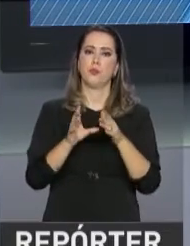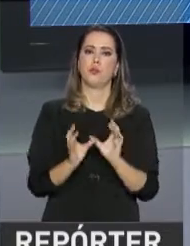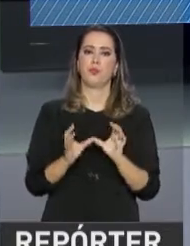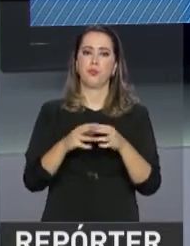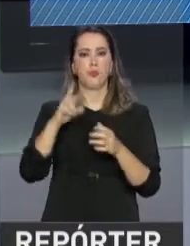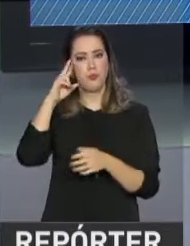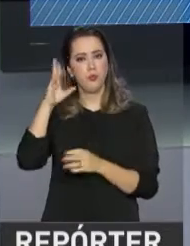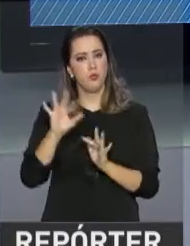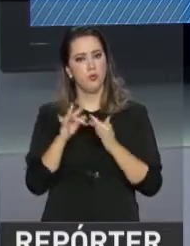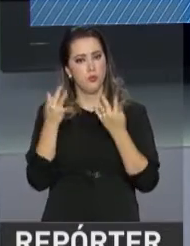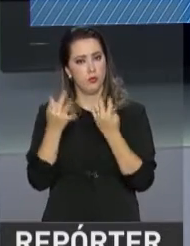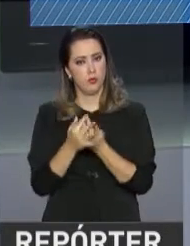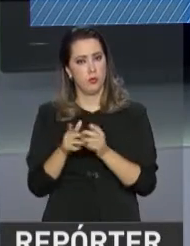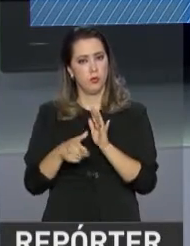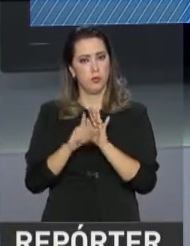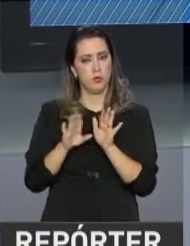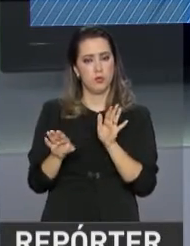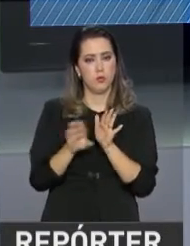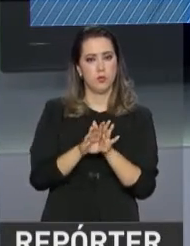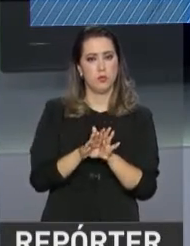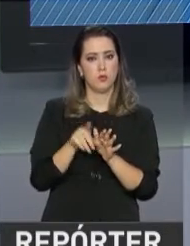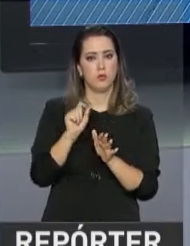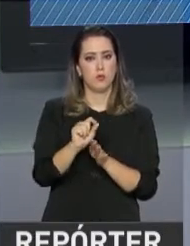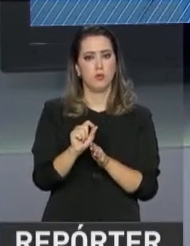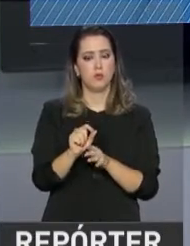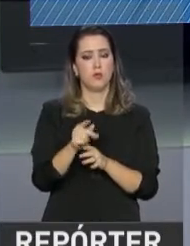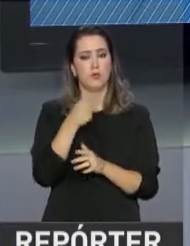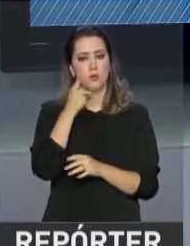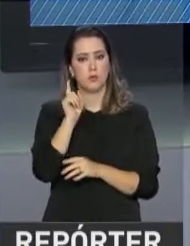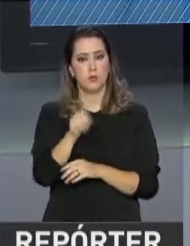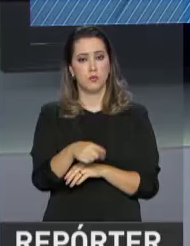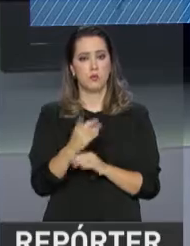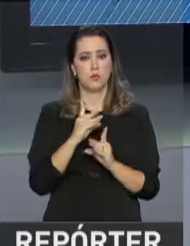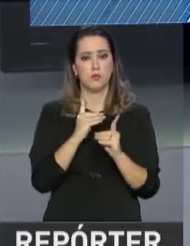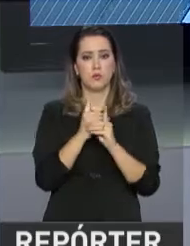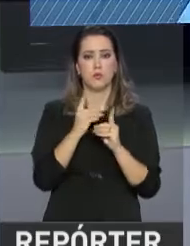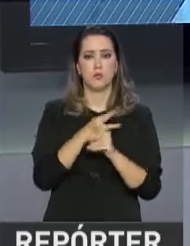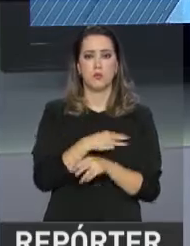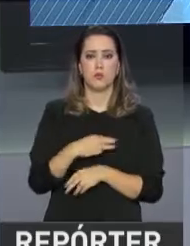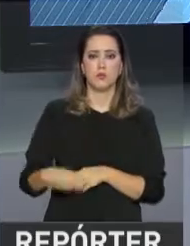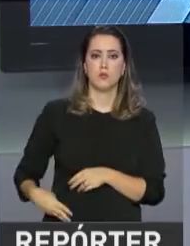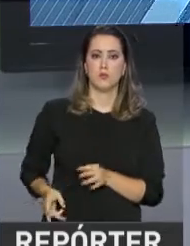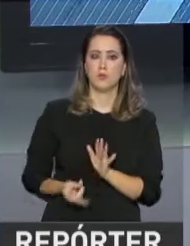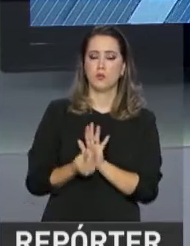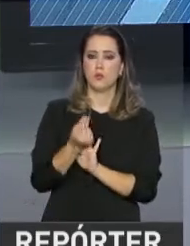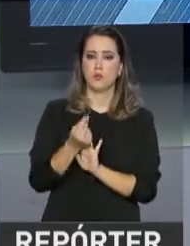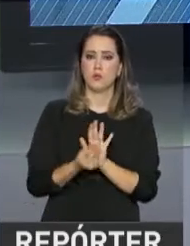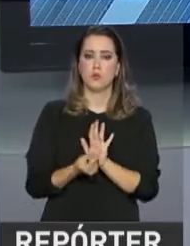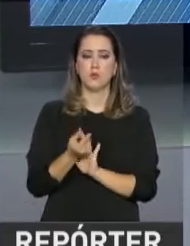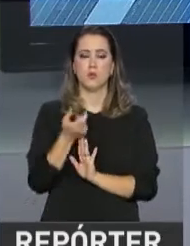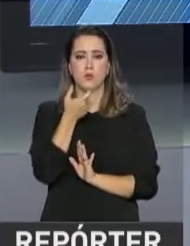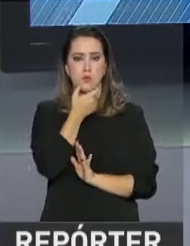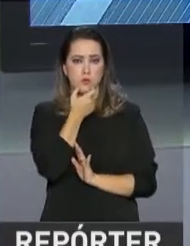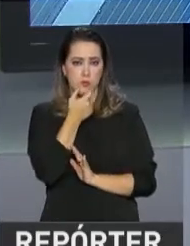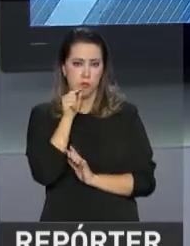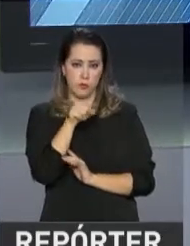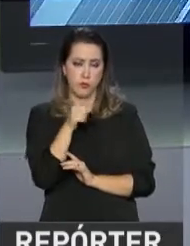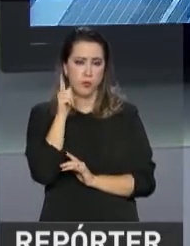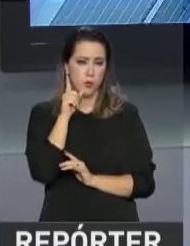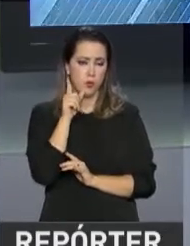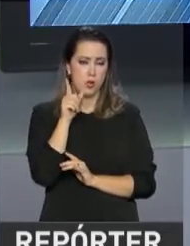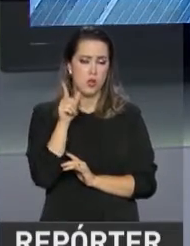participam do fórum e antes de chegar à da voz henrique meirelles teve um encontro com o ministro das finanças do reino unido em londres